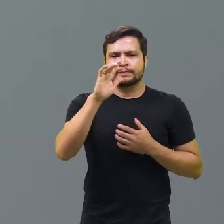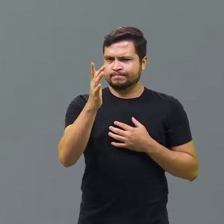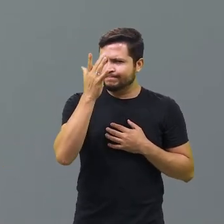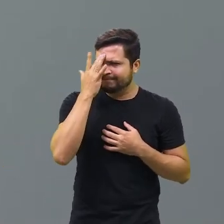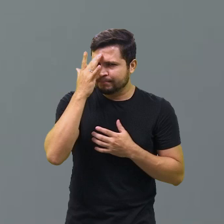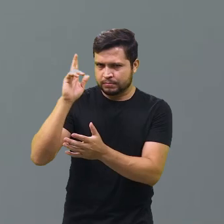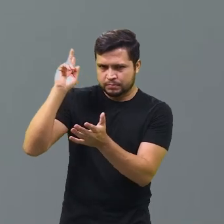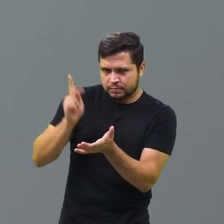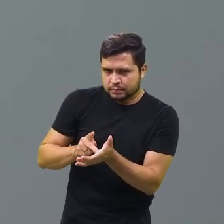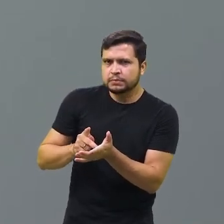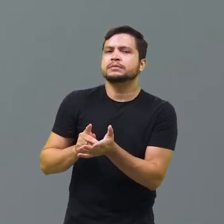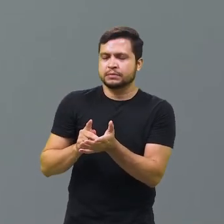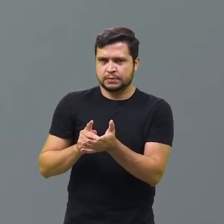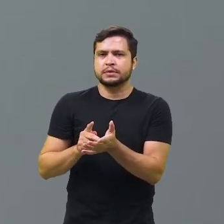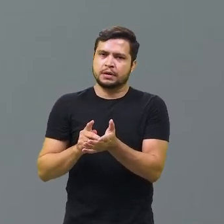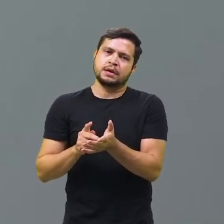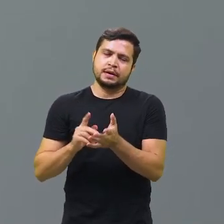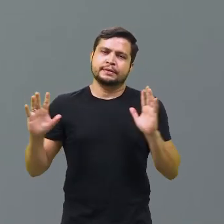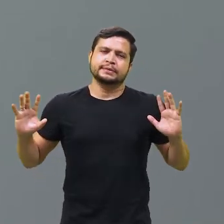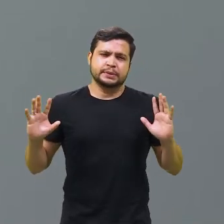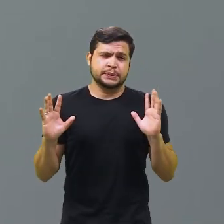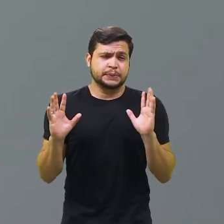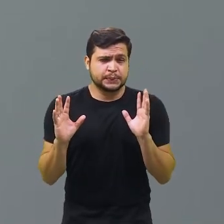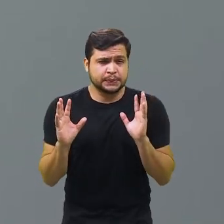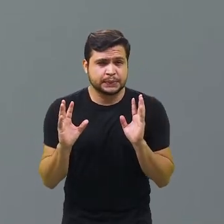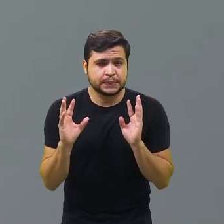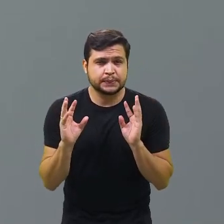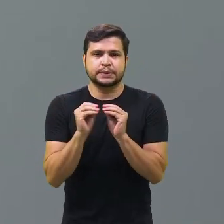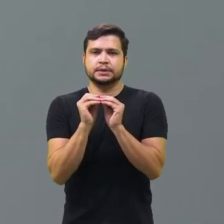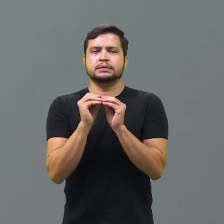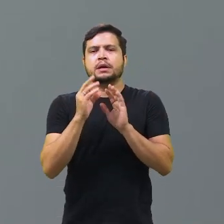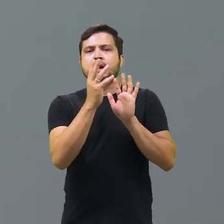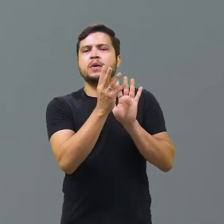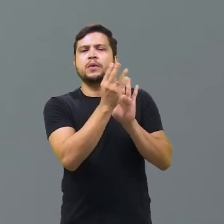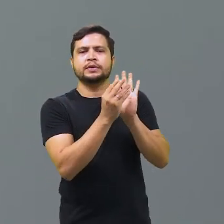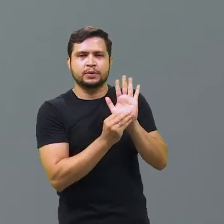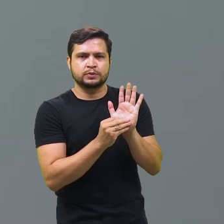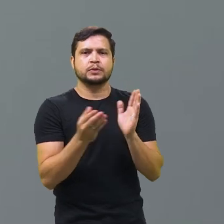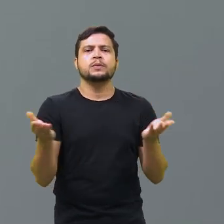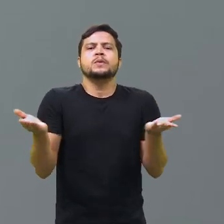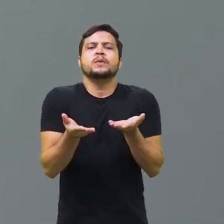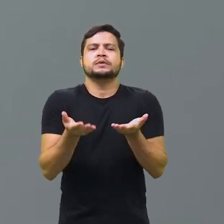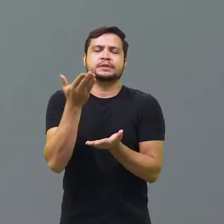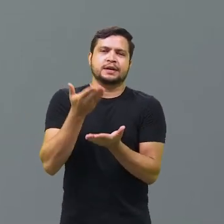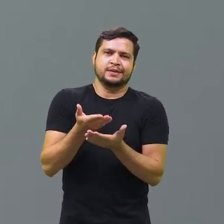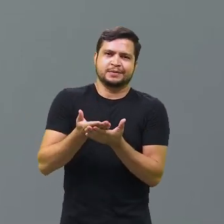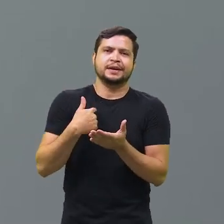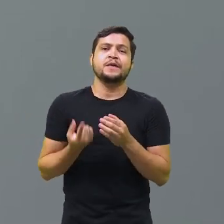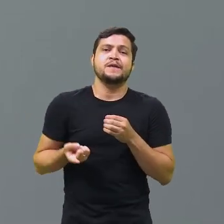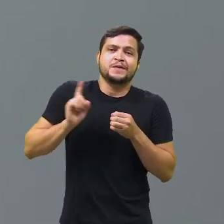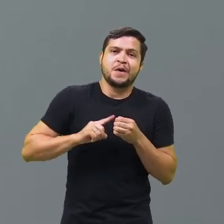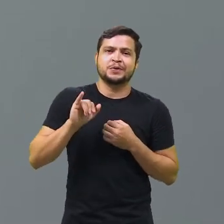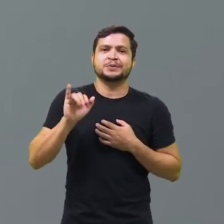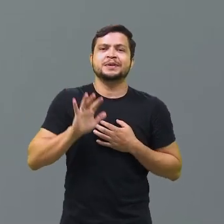fixar e conseguir resumir os nossos conteúdos da aula, eu volto a